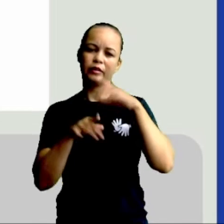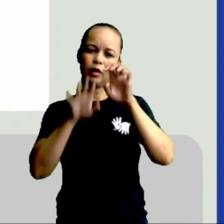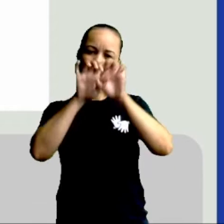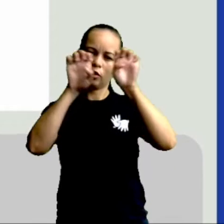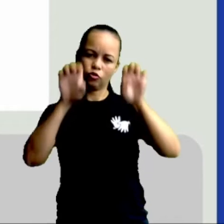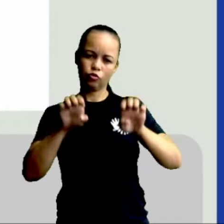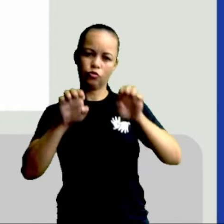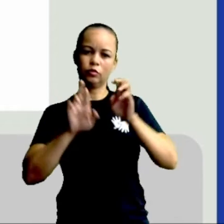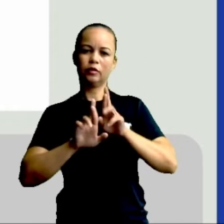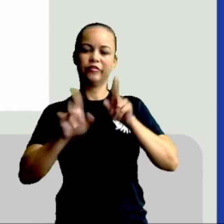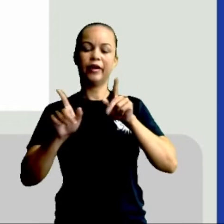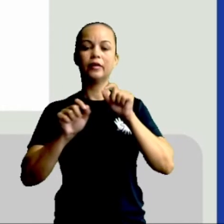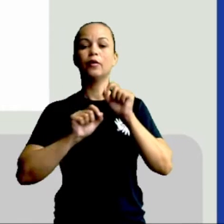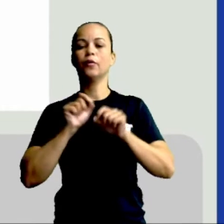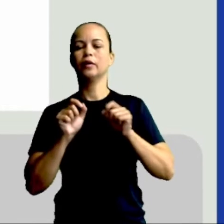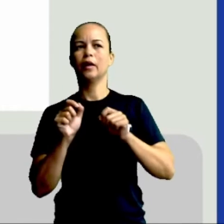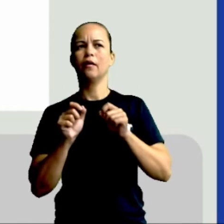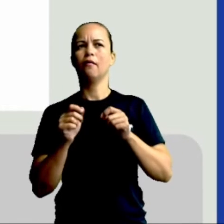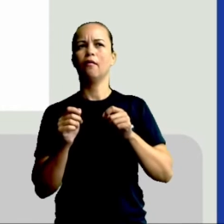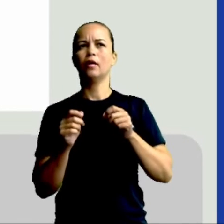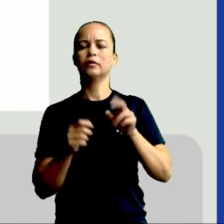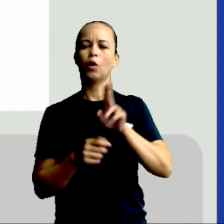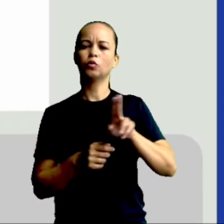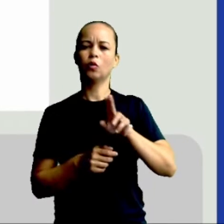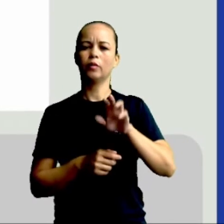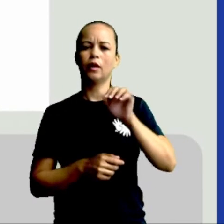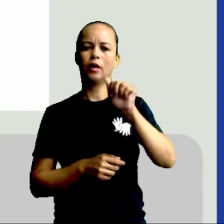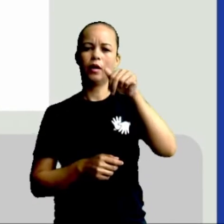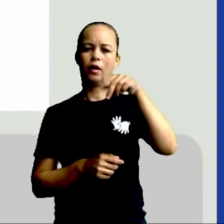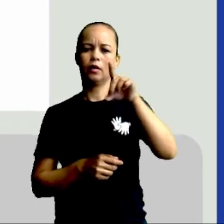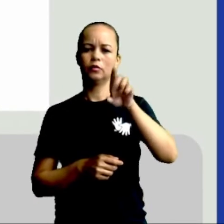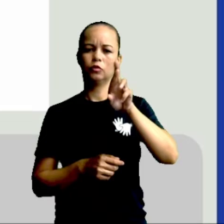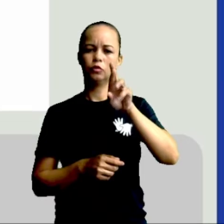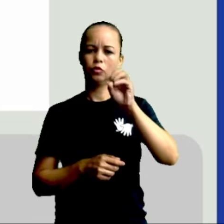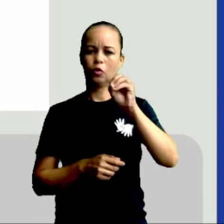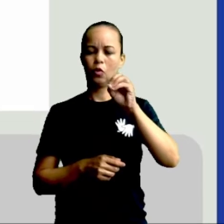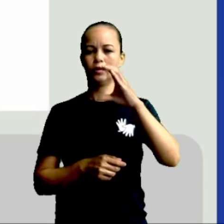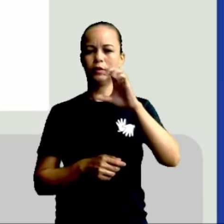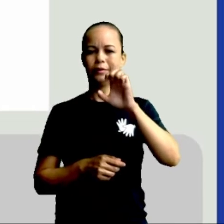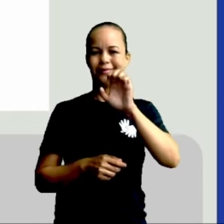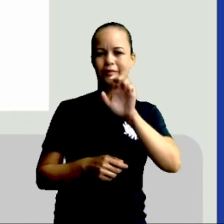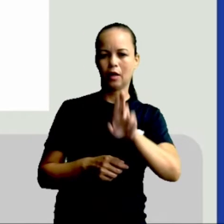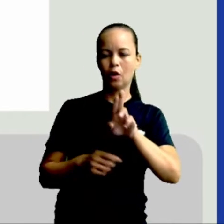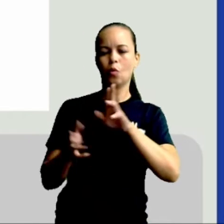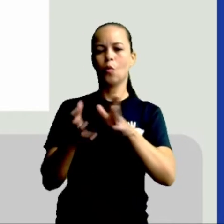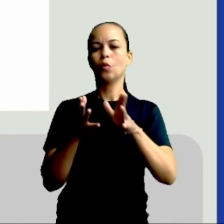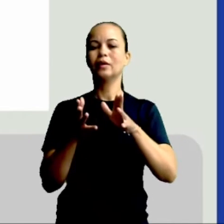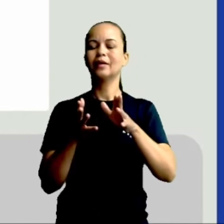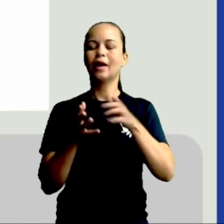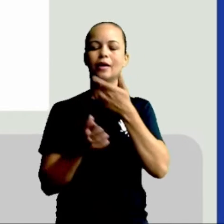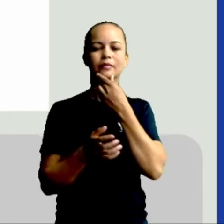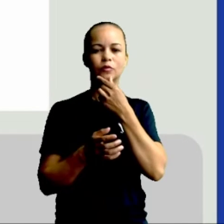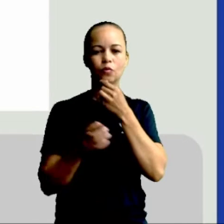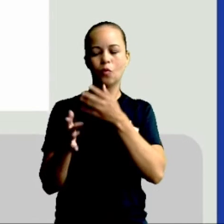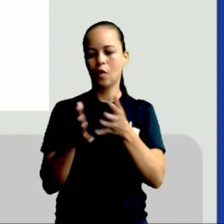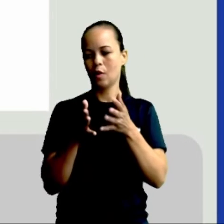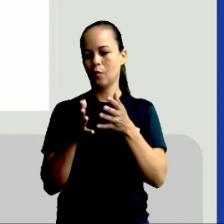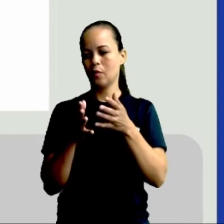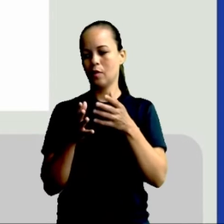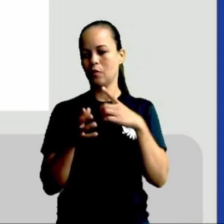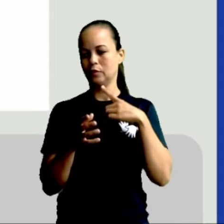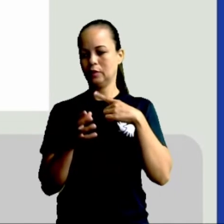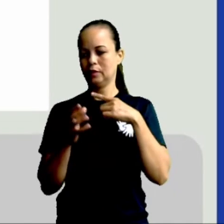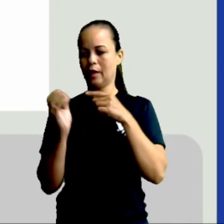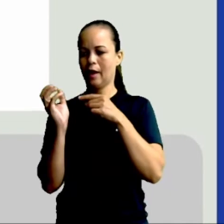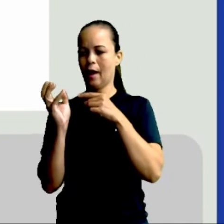vai ter o que a gente chama de, que é a estrutura que a gente chama de androceu, a estrutura masculina, que a gente tem justamente o estame, onde a gente vai ter a parte que